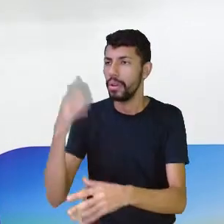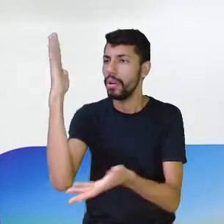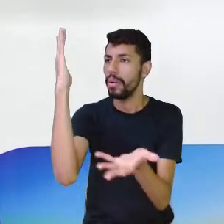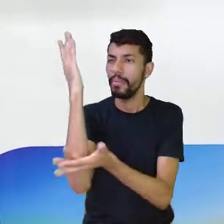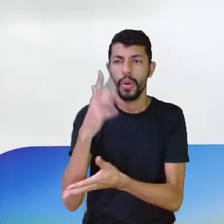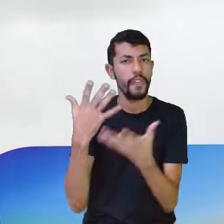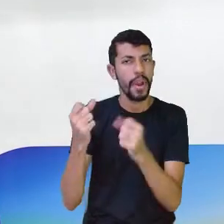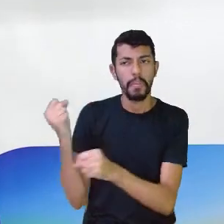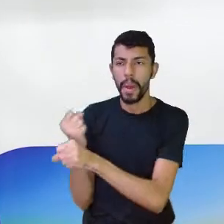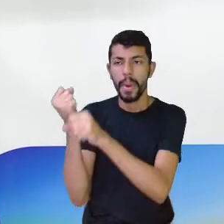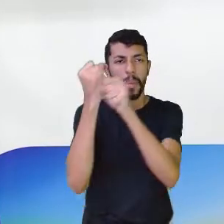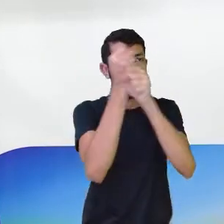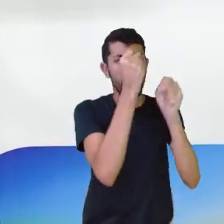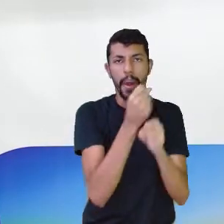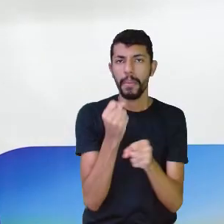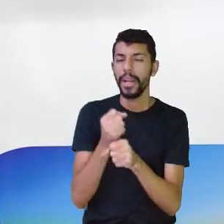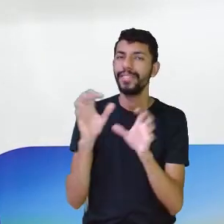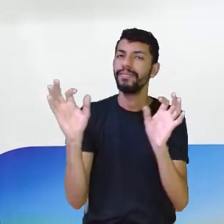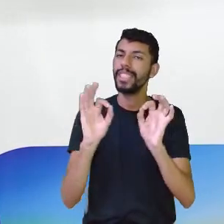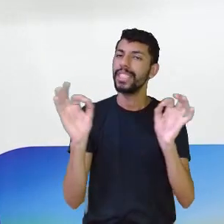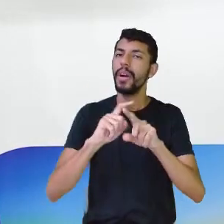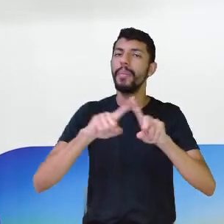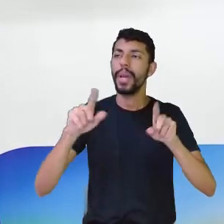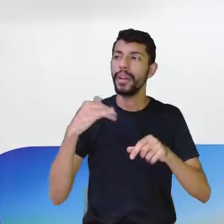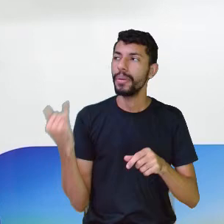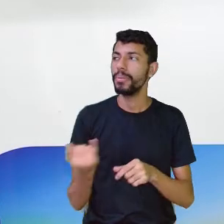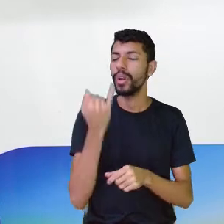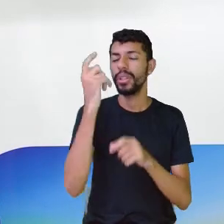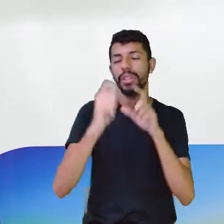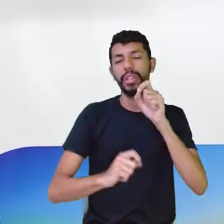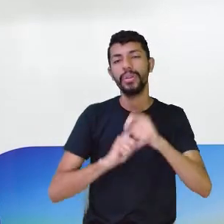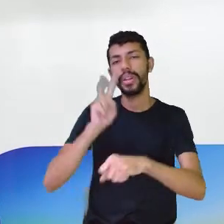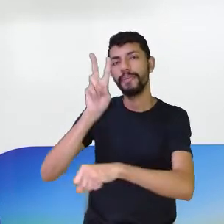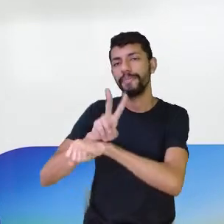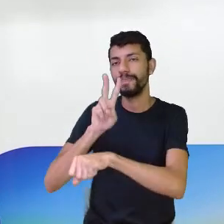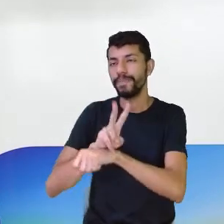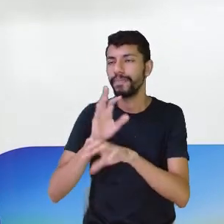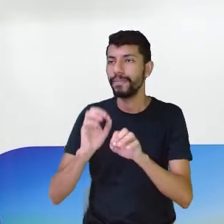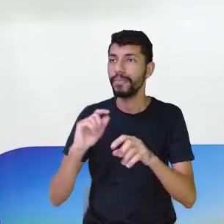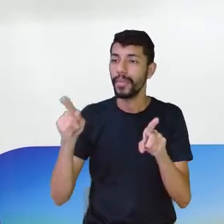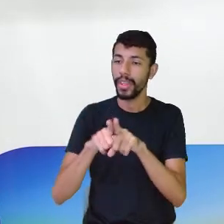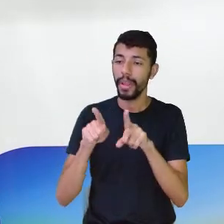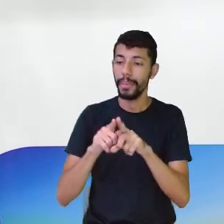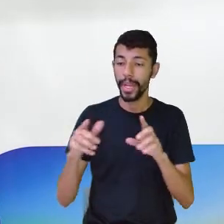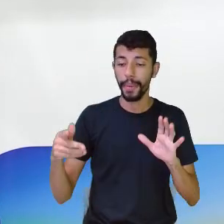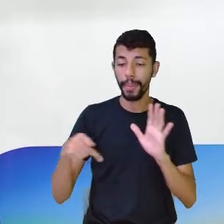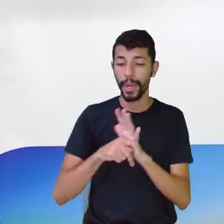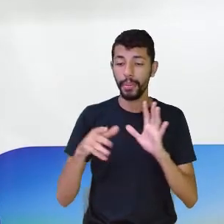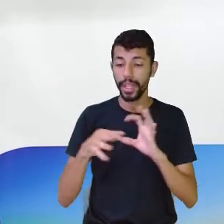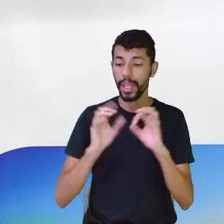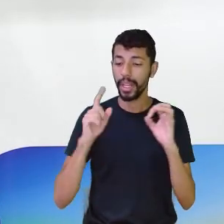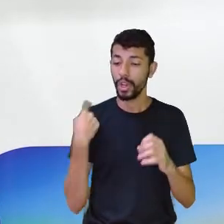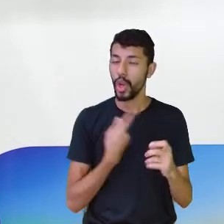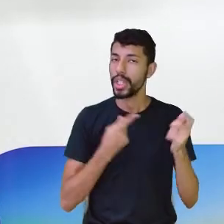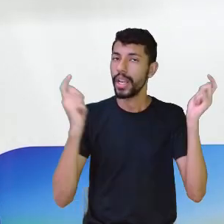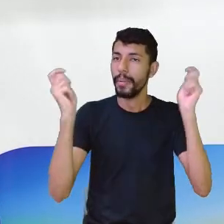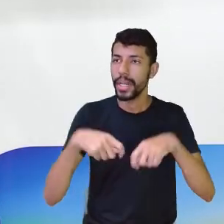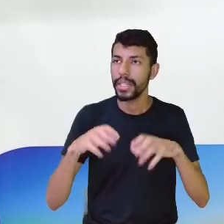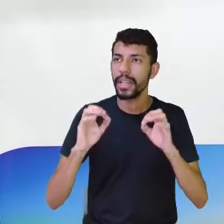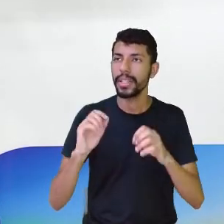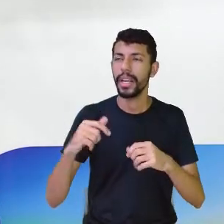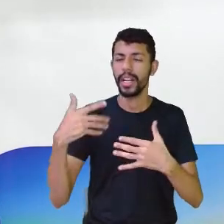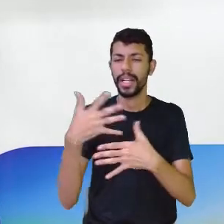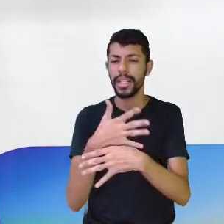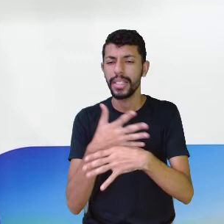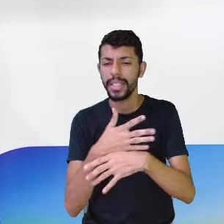construir. Mas é importante a gente preservar. E claro, dentro da nossa possibilidade, no nosso bairro, na nossa cidade, na nossa praça, na